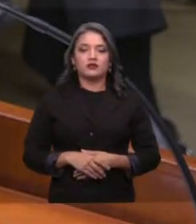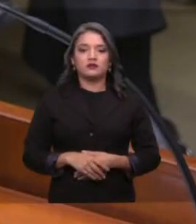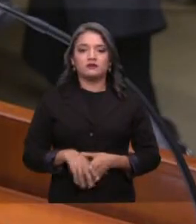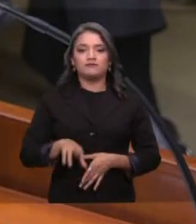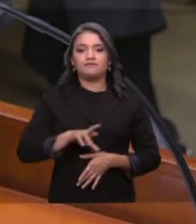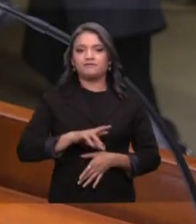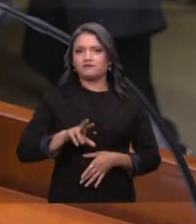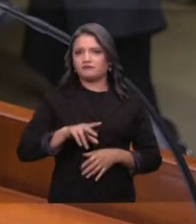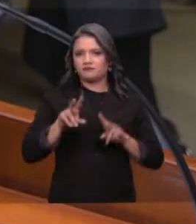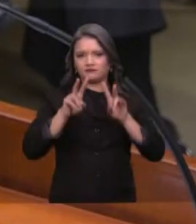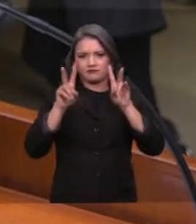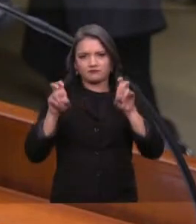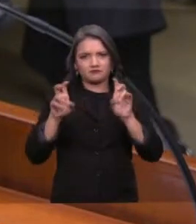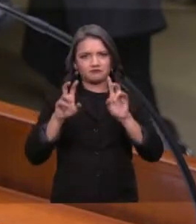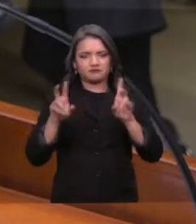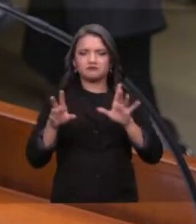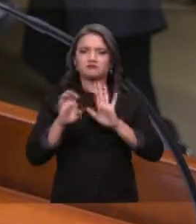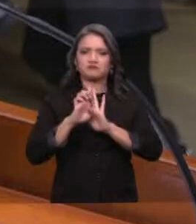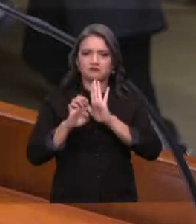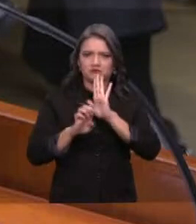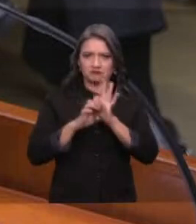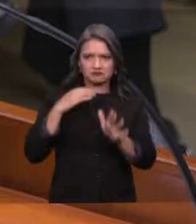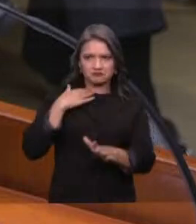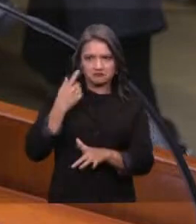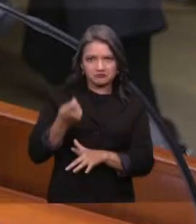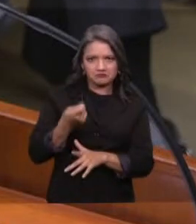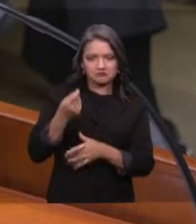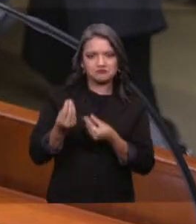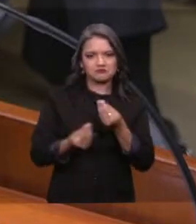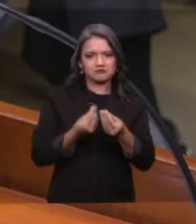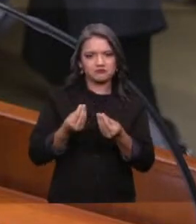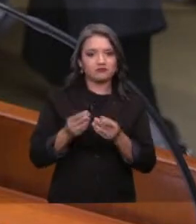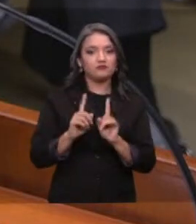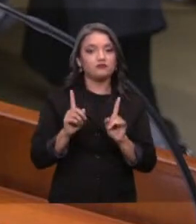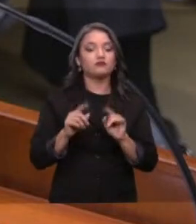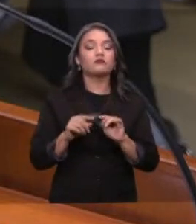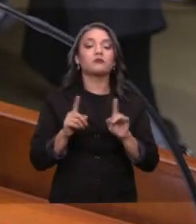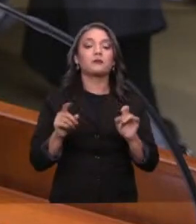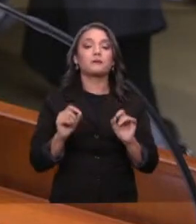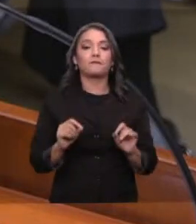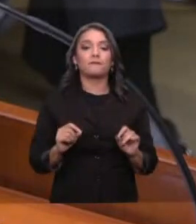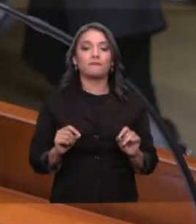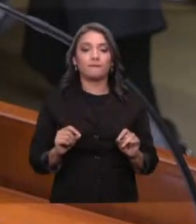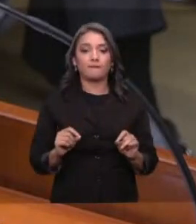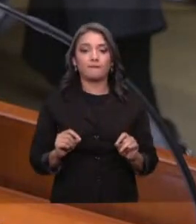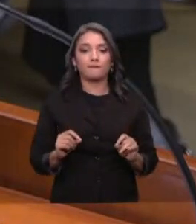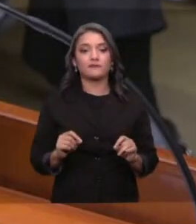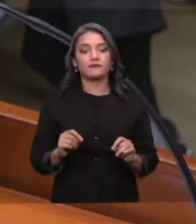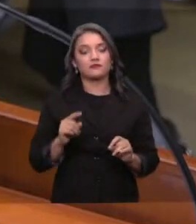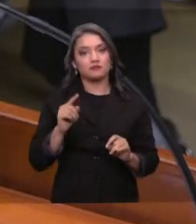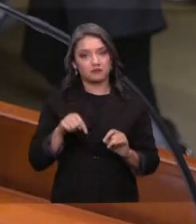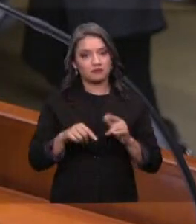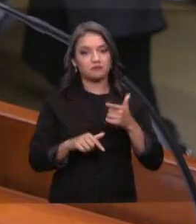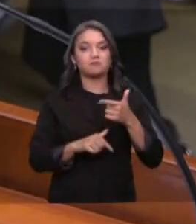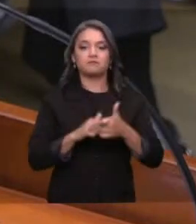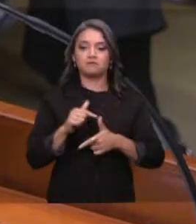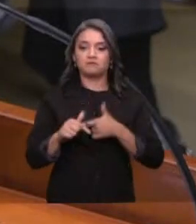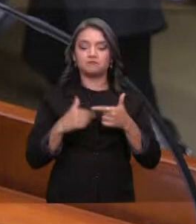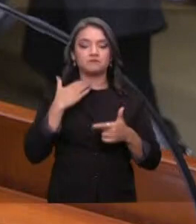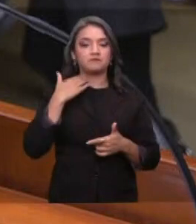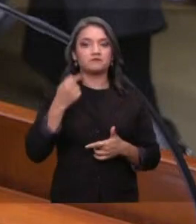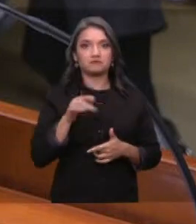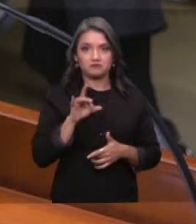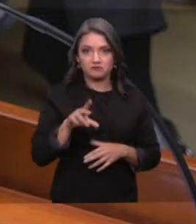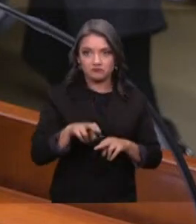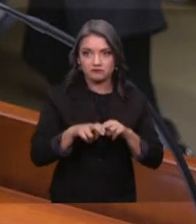de matéria pertinente ao Estatuto da Magistratura. O simples fato de repercutir nas atividades judicantes não